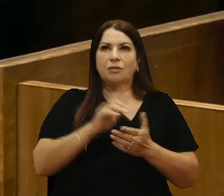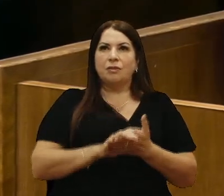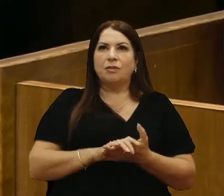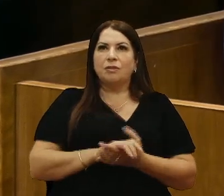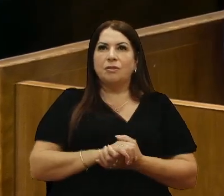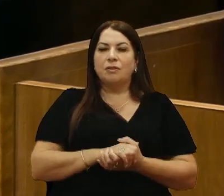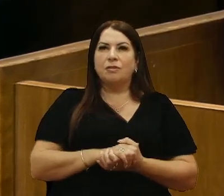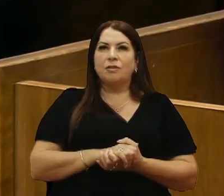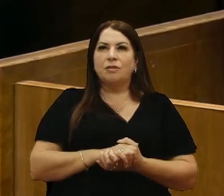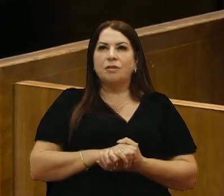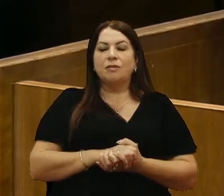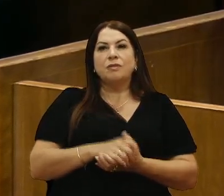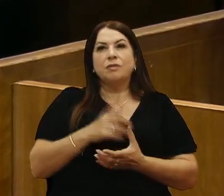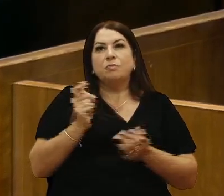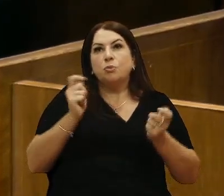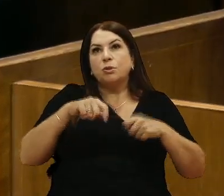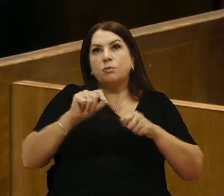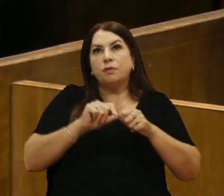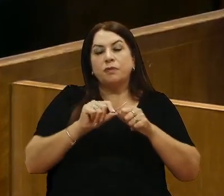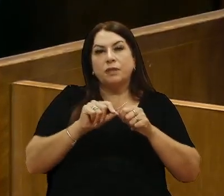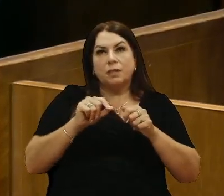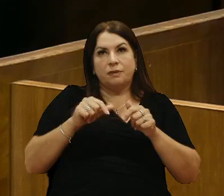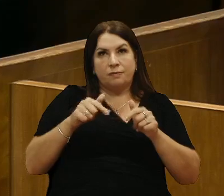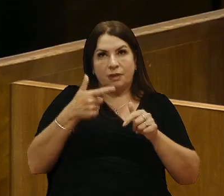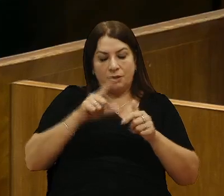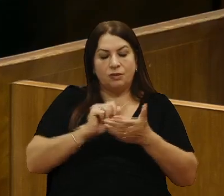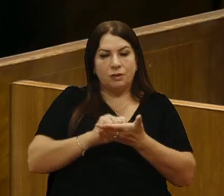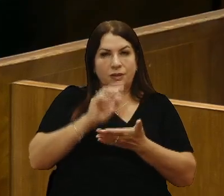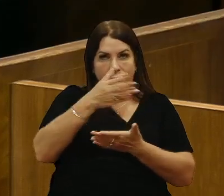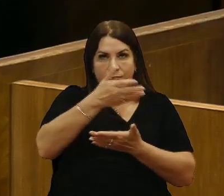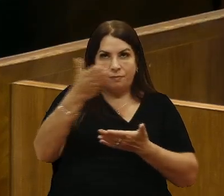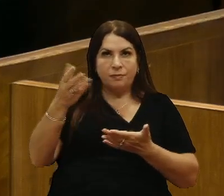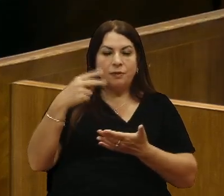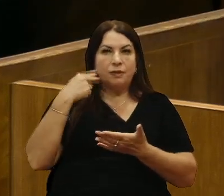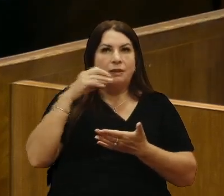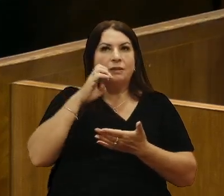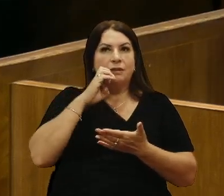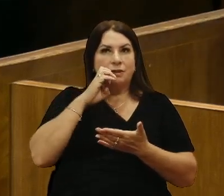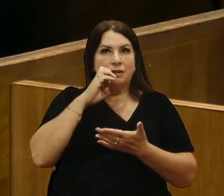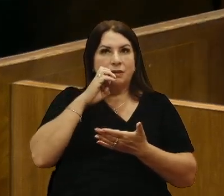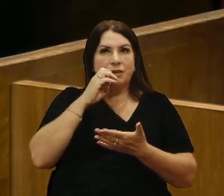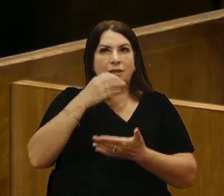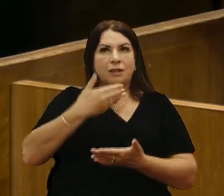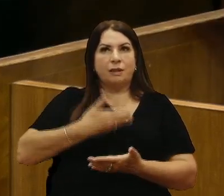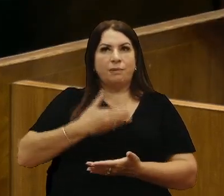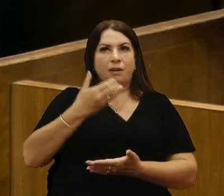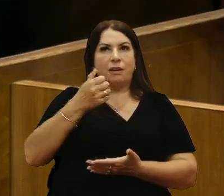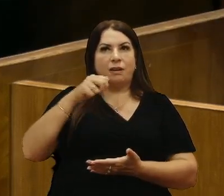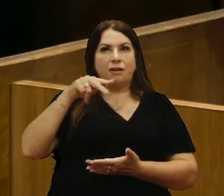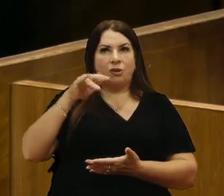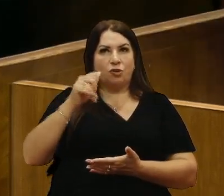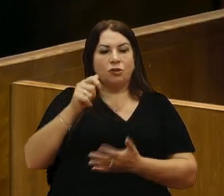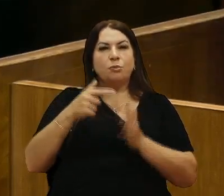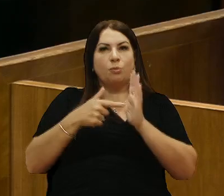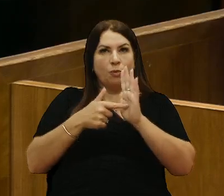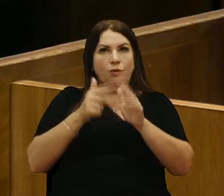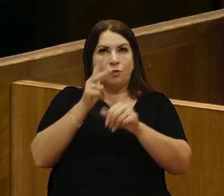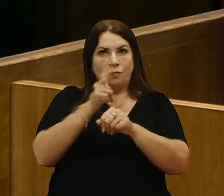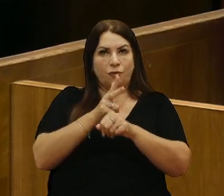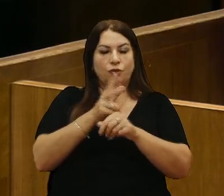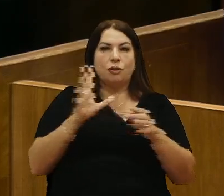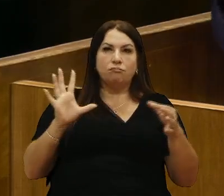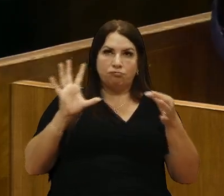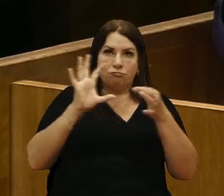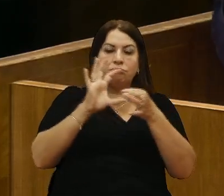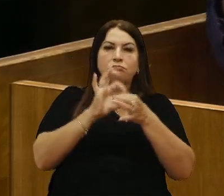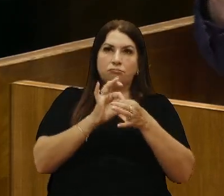que, se possível, fazer esse trabalho. Antes de lhe passar a parte, vereadora Estela, peço que a nossa amiga Ângela passe esse vídeo que já está sendo